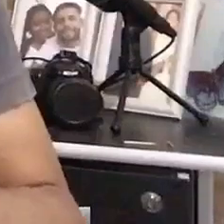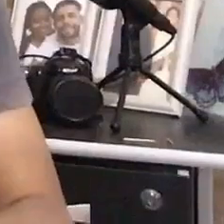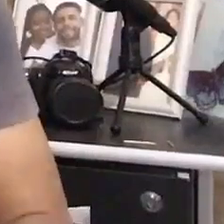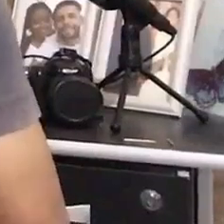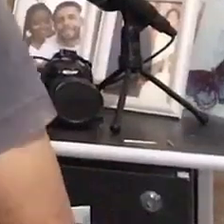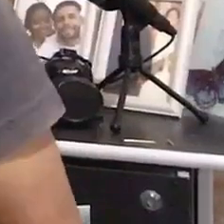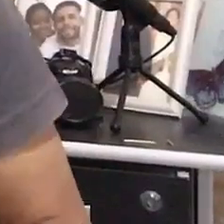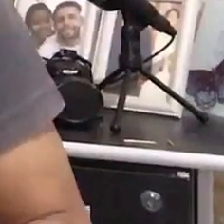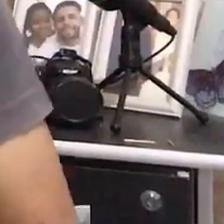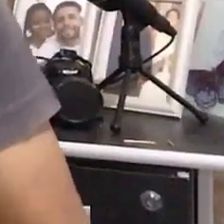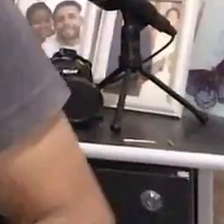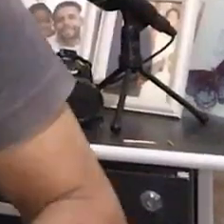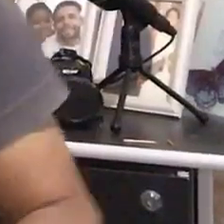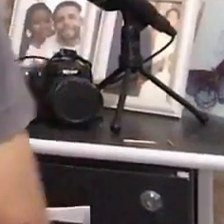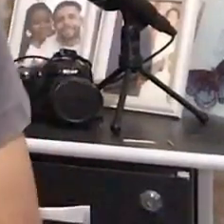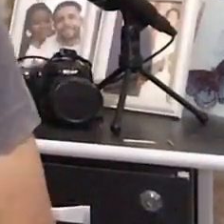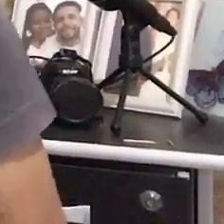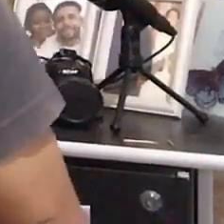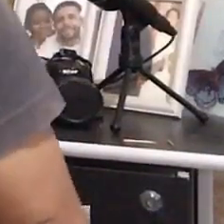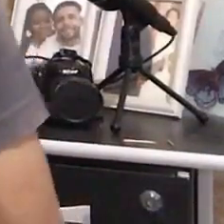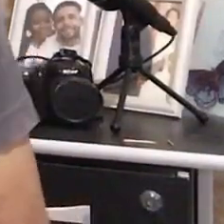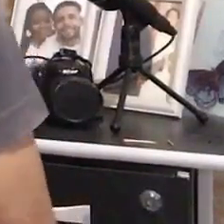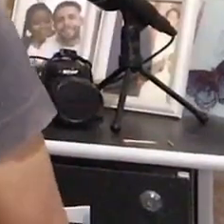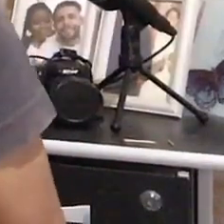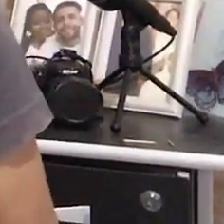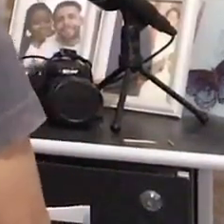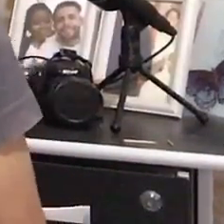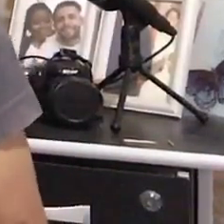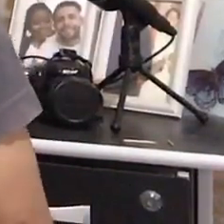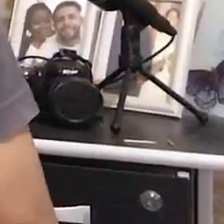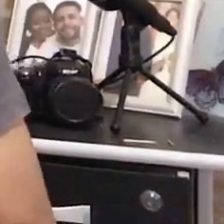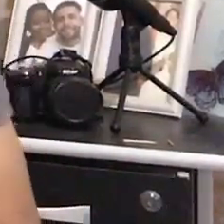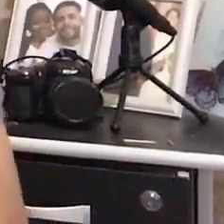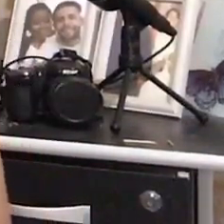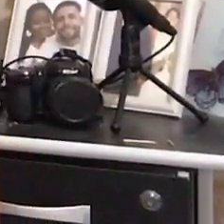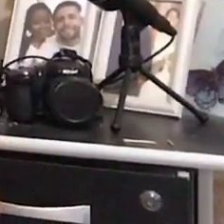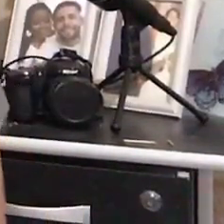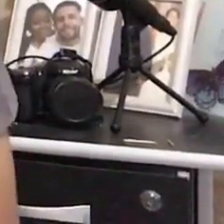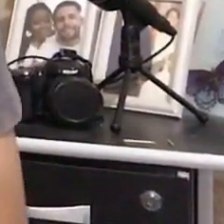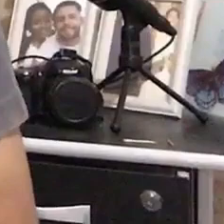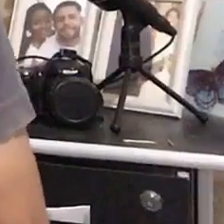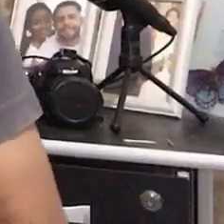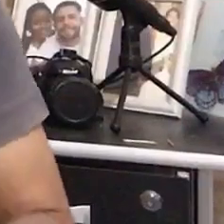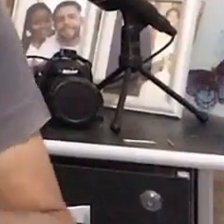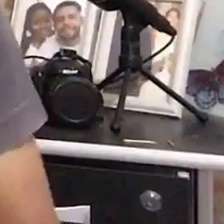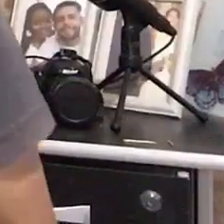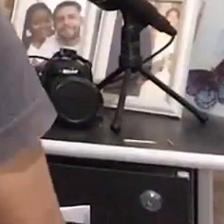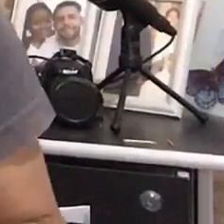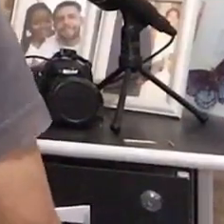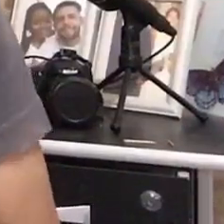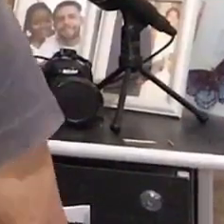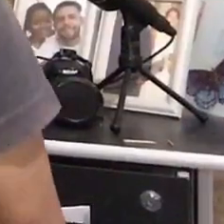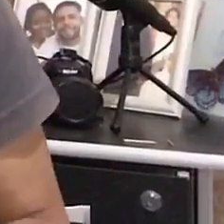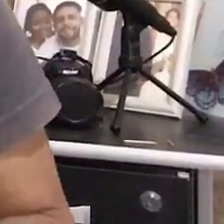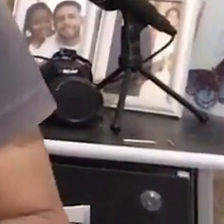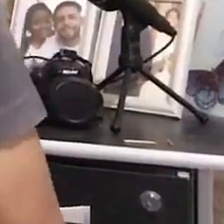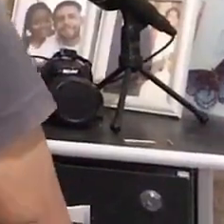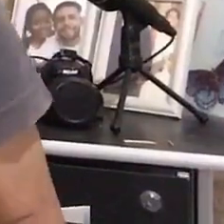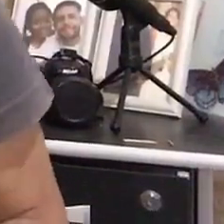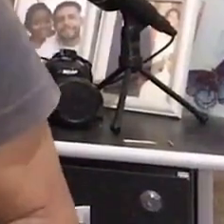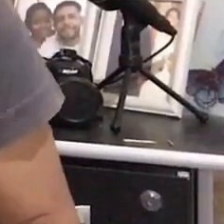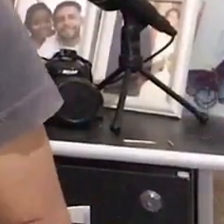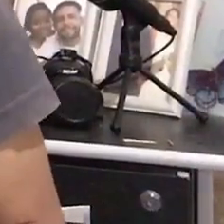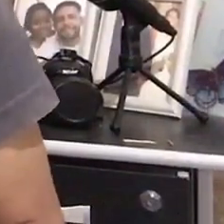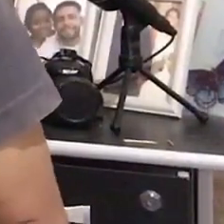dá seu joinha seu comentário sua participação é muito importante para a gente estamos vamos ver do que se trata Tá bom olha